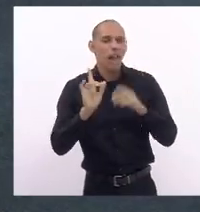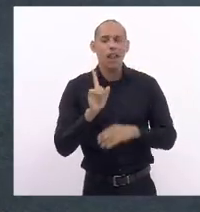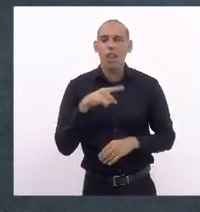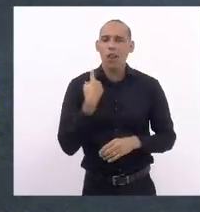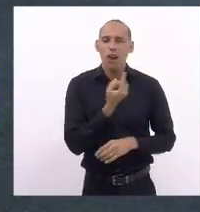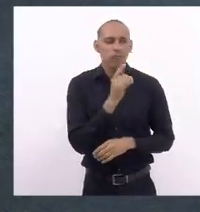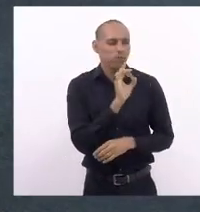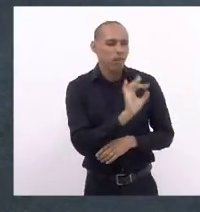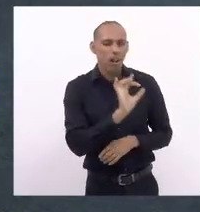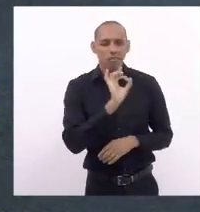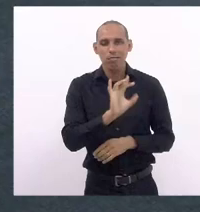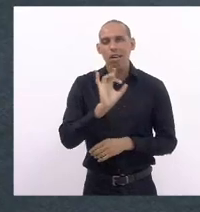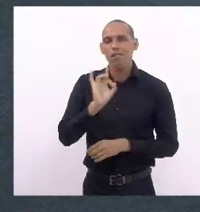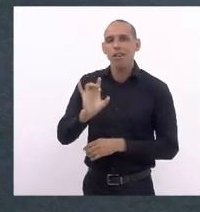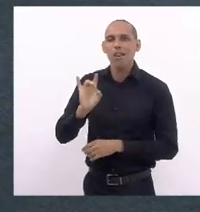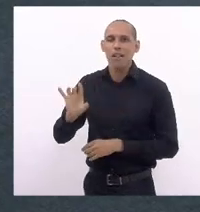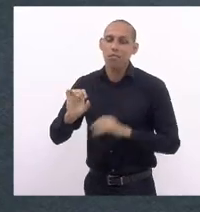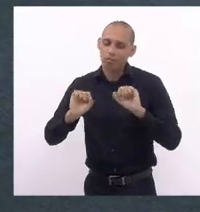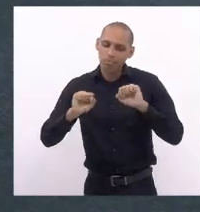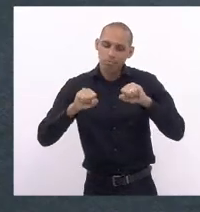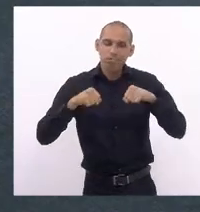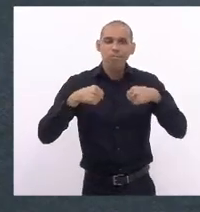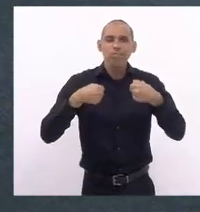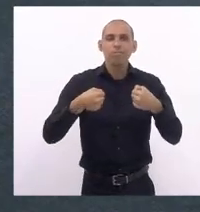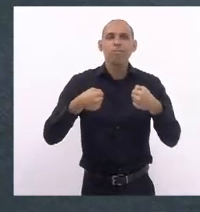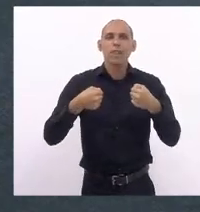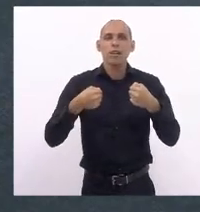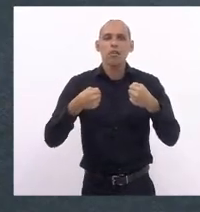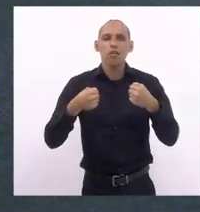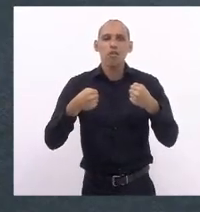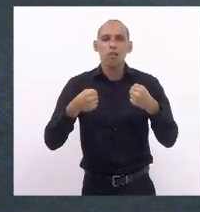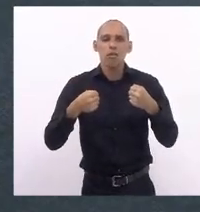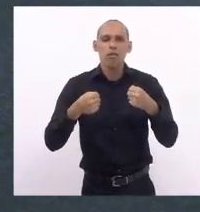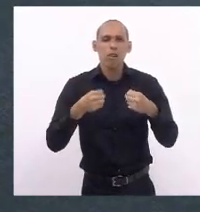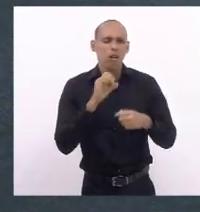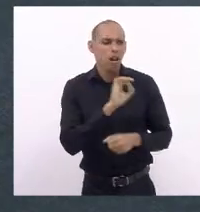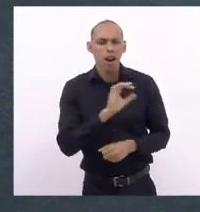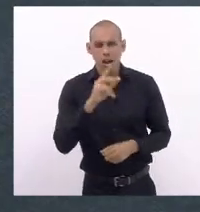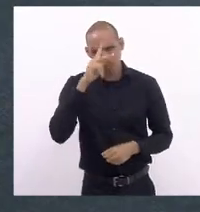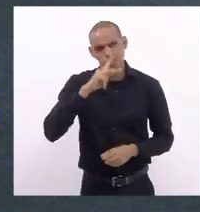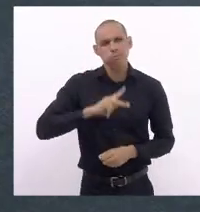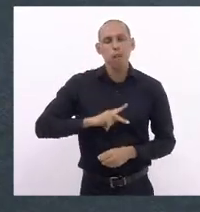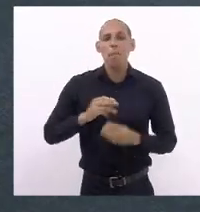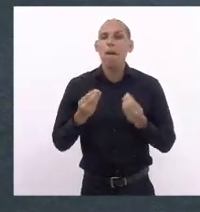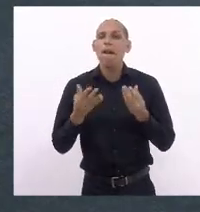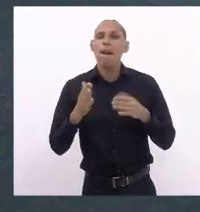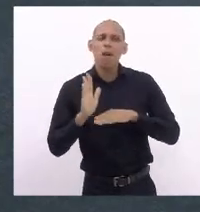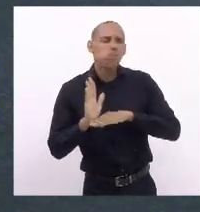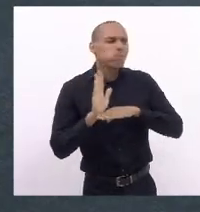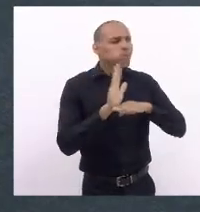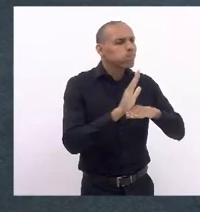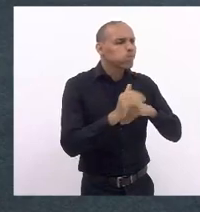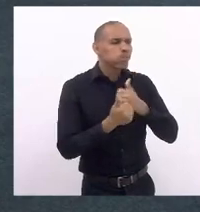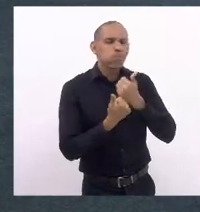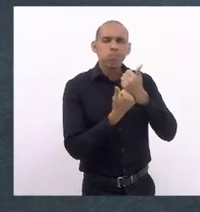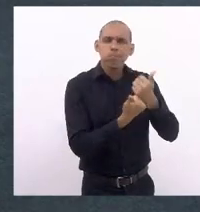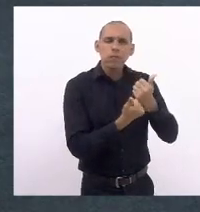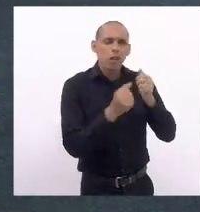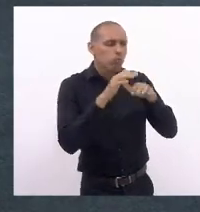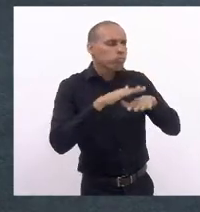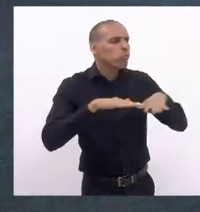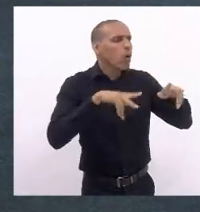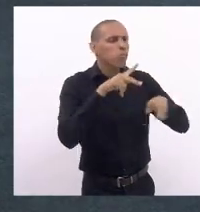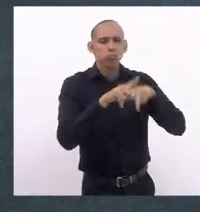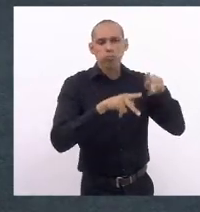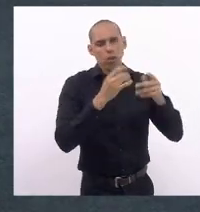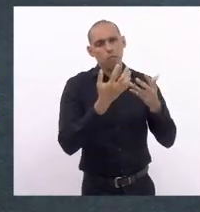nós vamos estar empenhando esforços para contribuir, assim, com a população de Petrópolis a seu modo. E